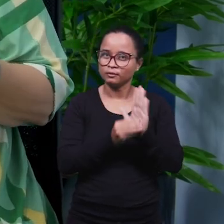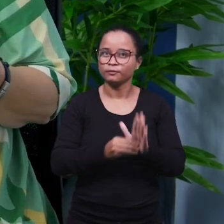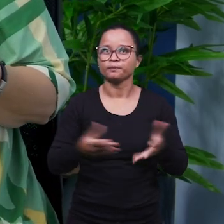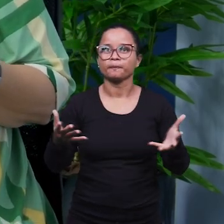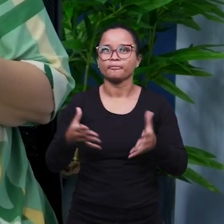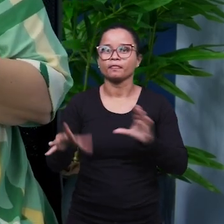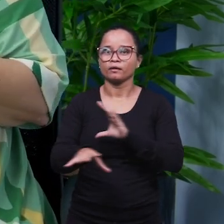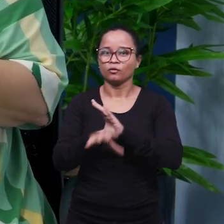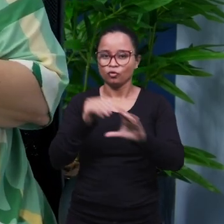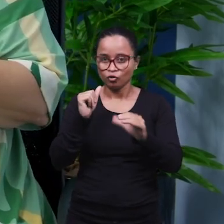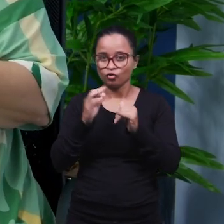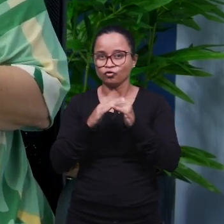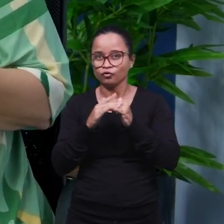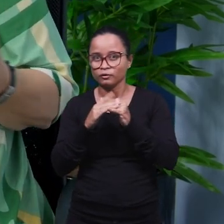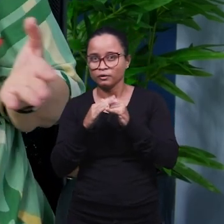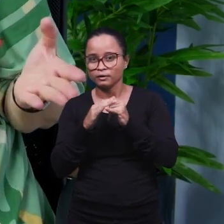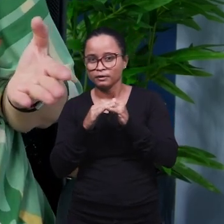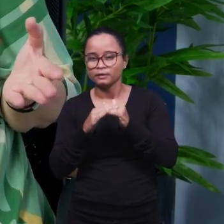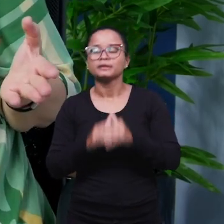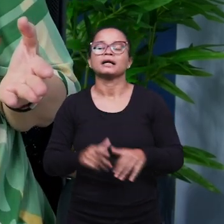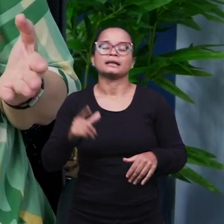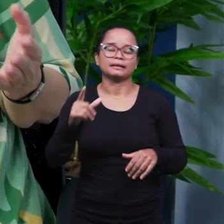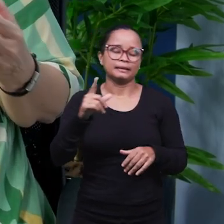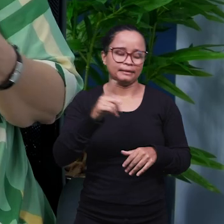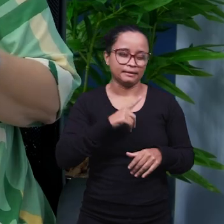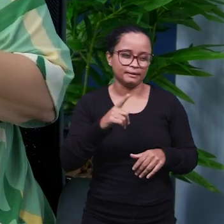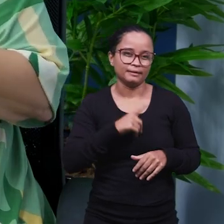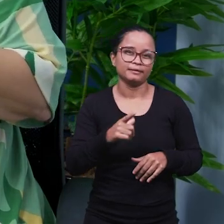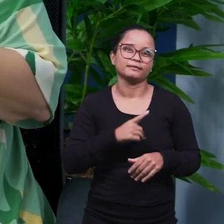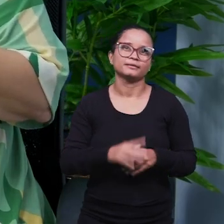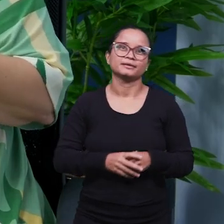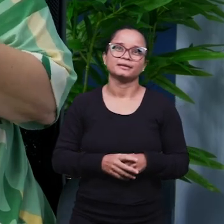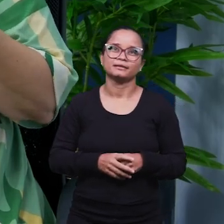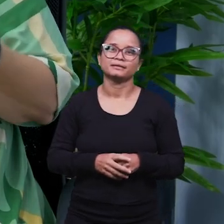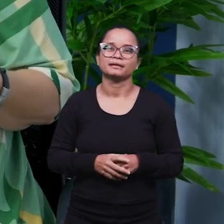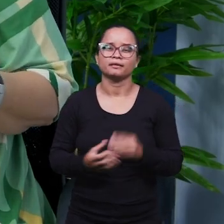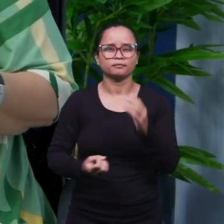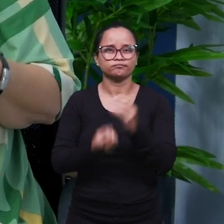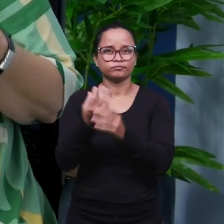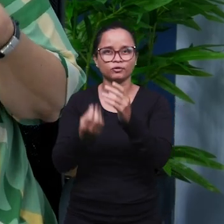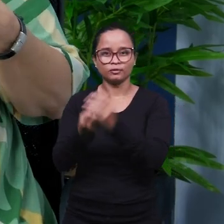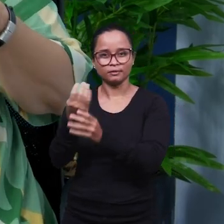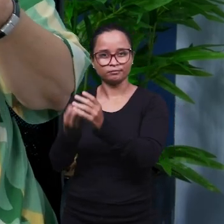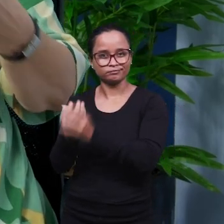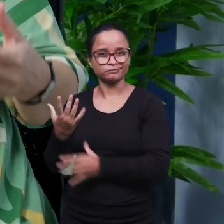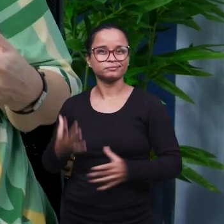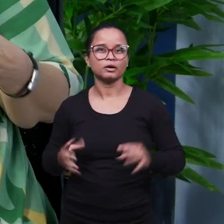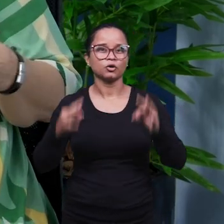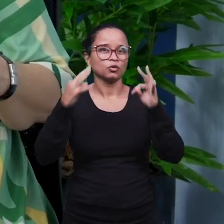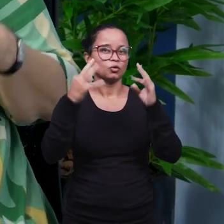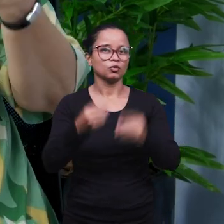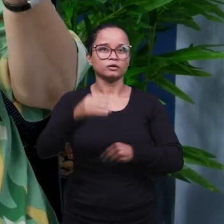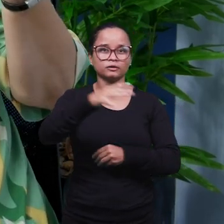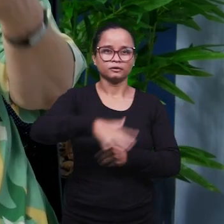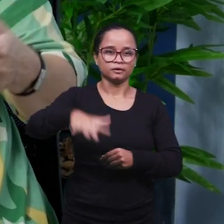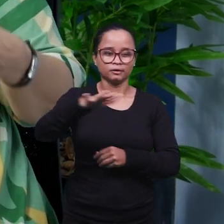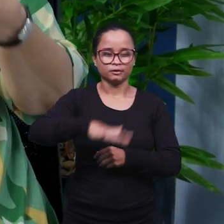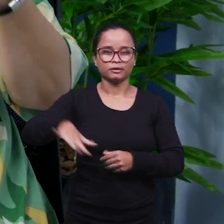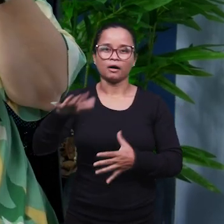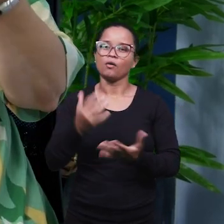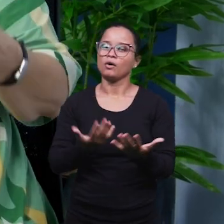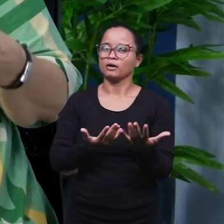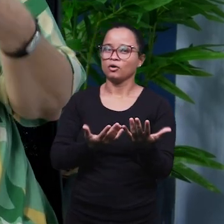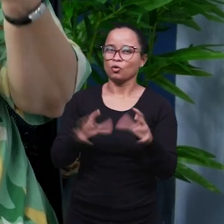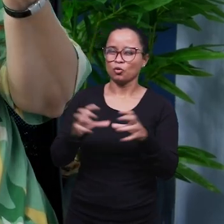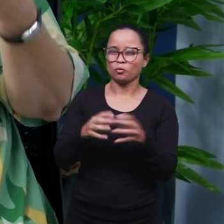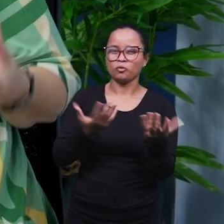vocês no YouTube têm um conteúdo vasto, está sendo assim gerado para todos os públicos,